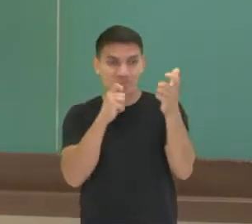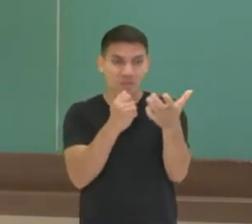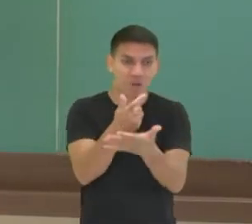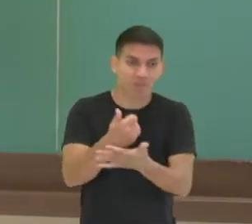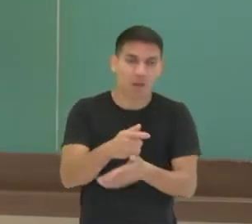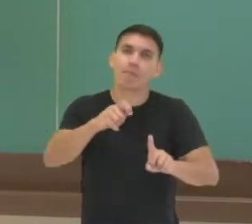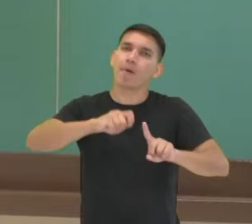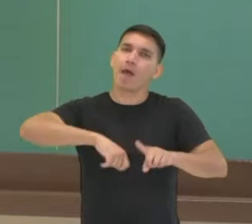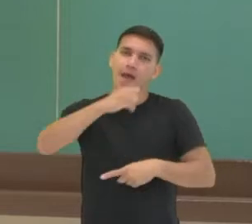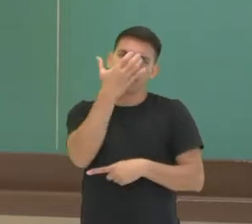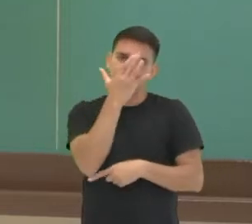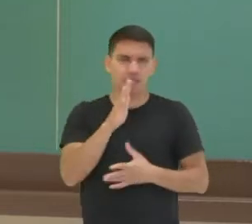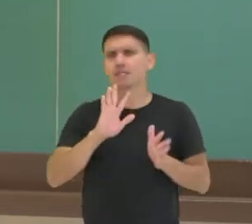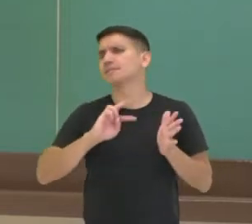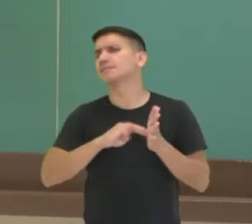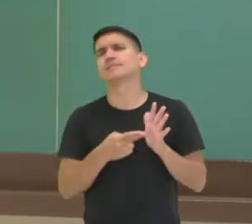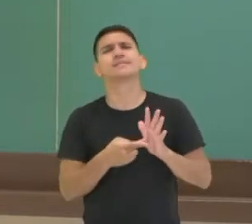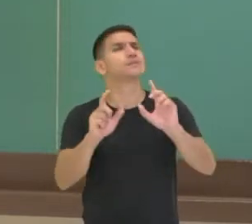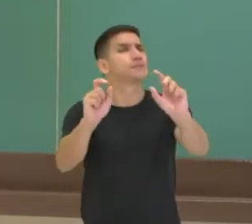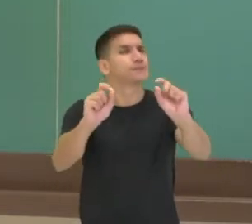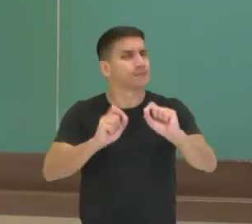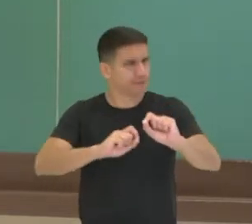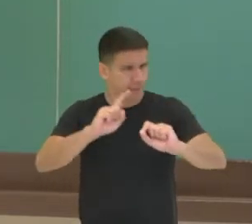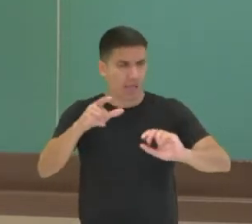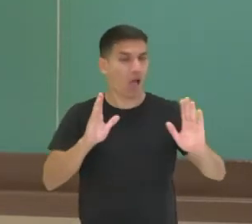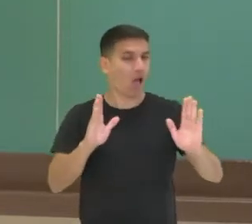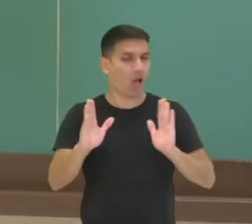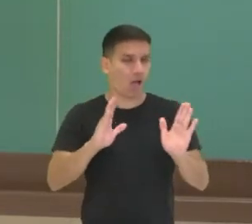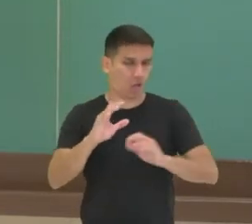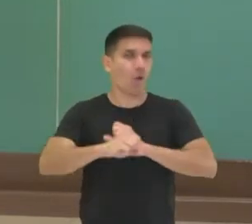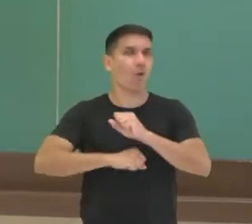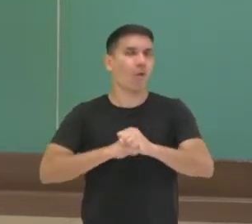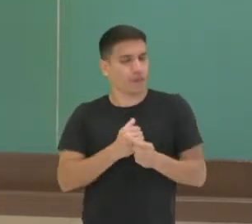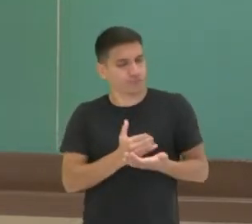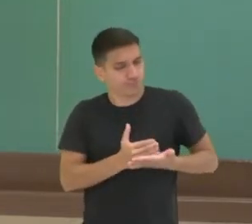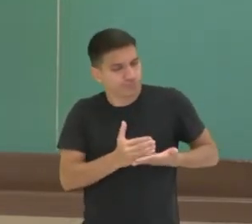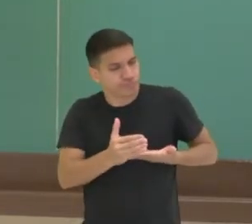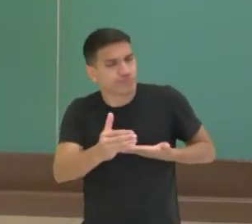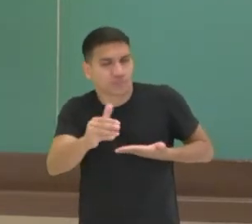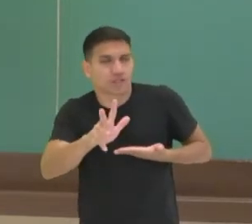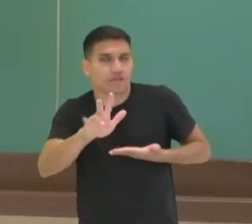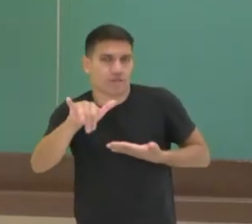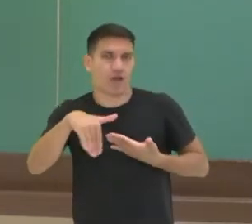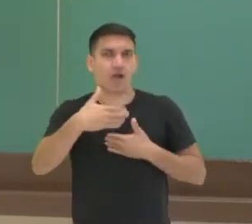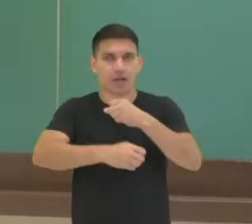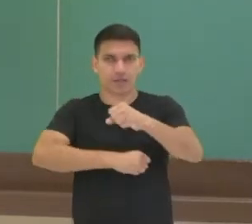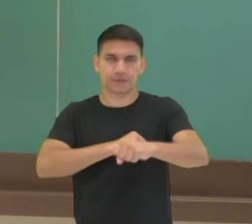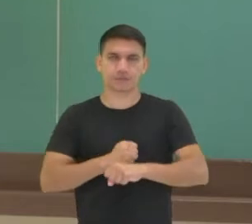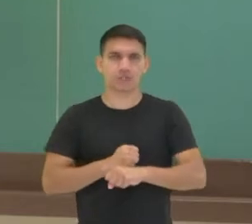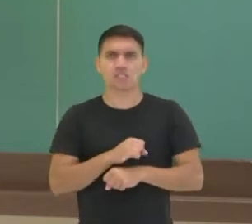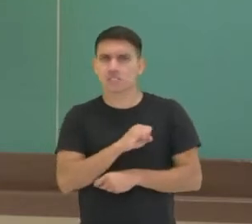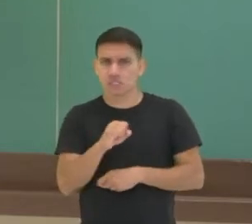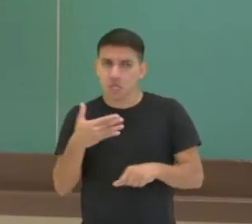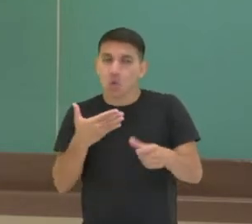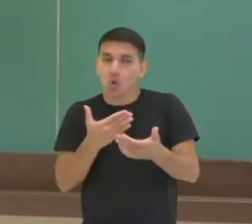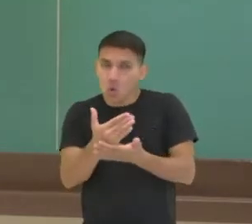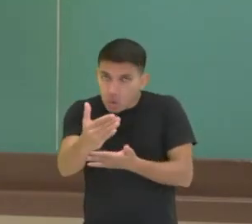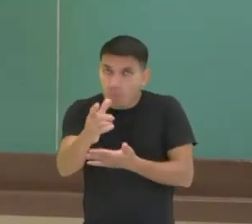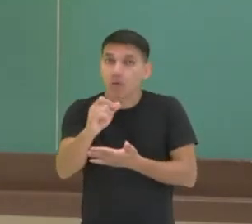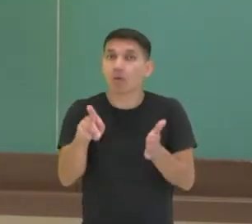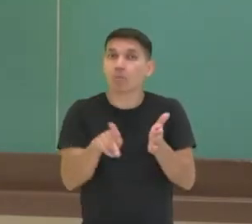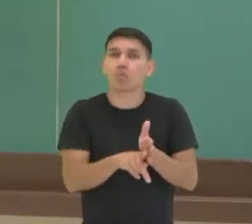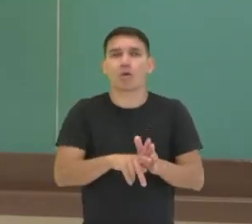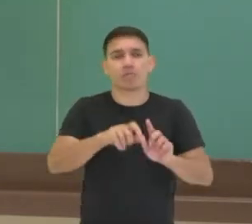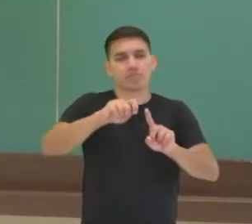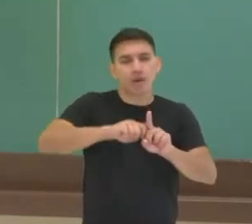né, fevereiro é um momento do ano que nós estamos ainda começando o ano. Então, se a pessoa foi lá no mês de fevereiro, fez dívidas